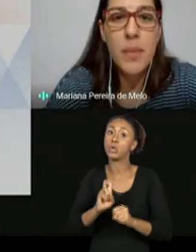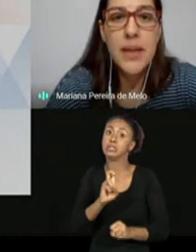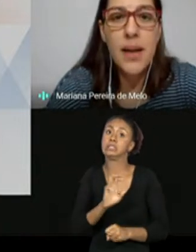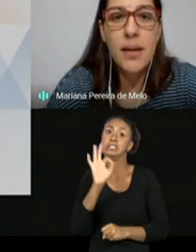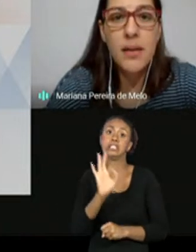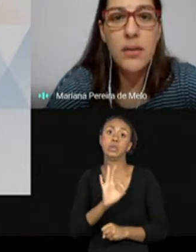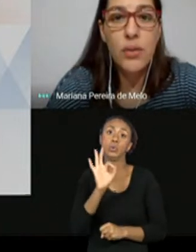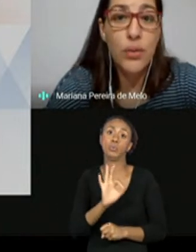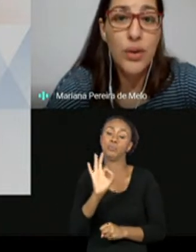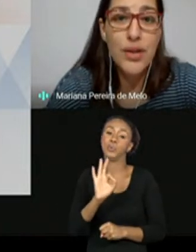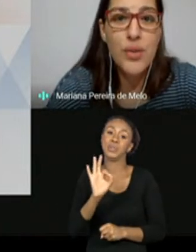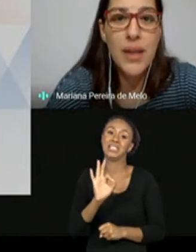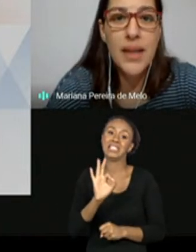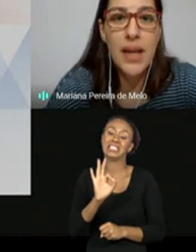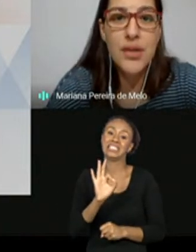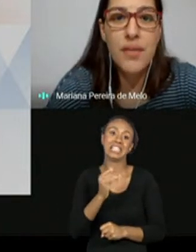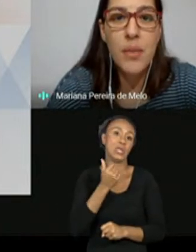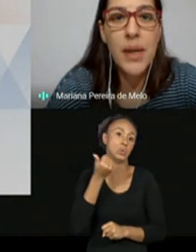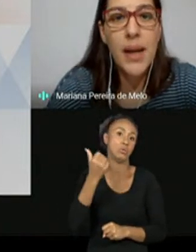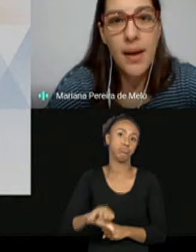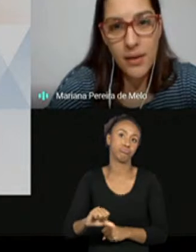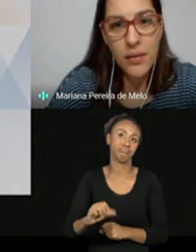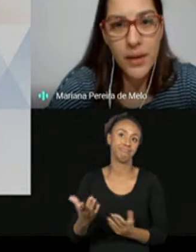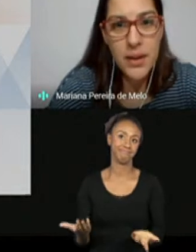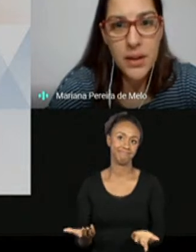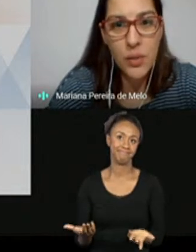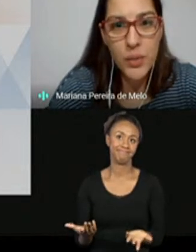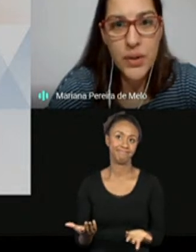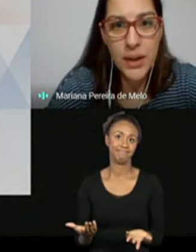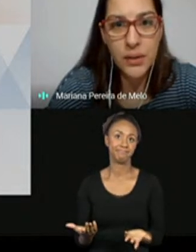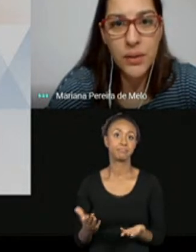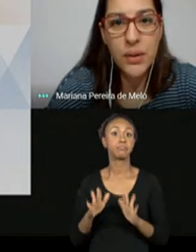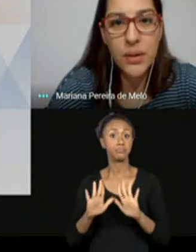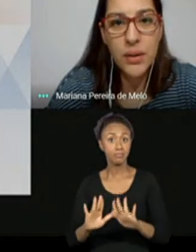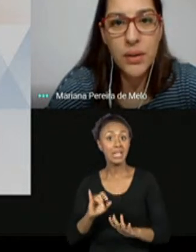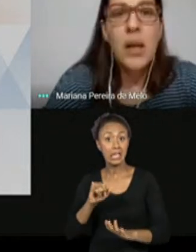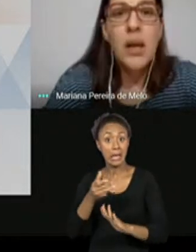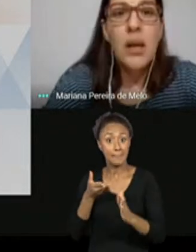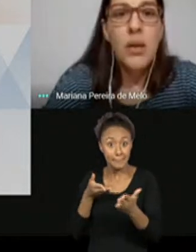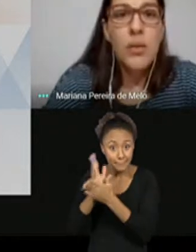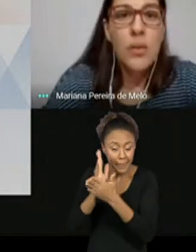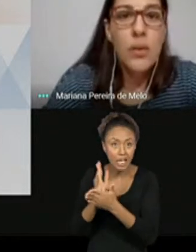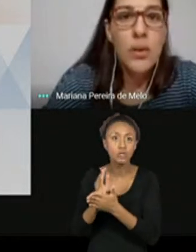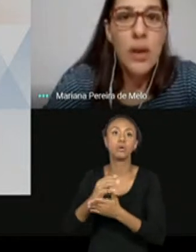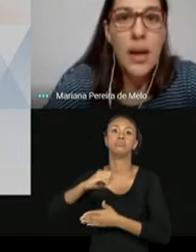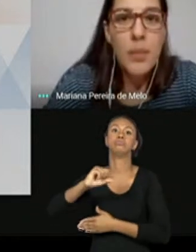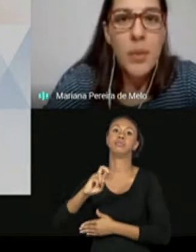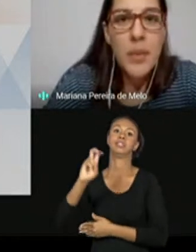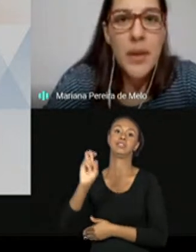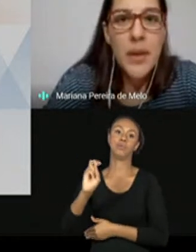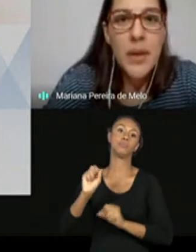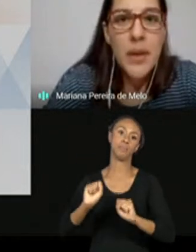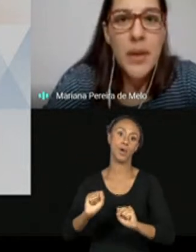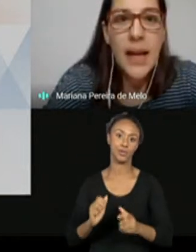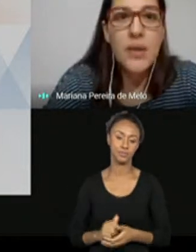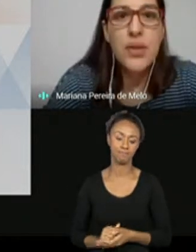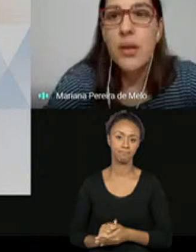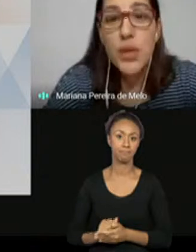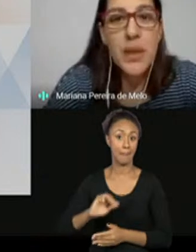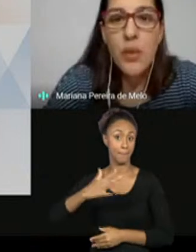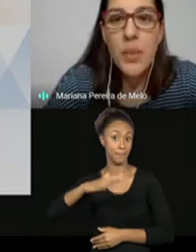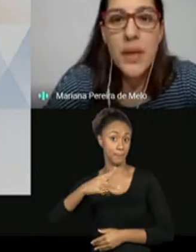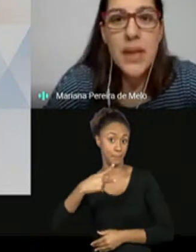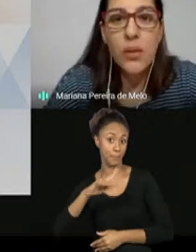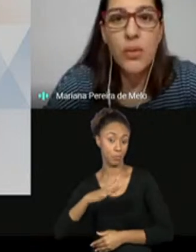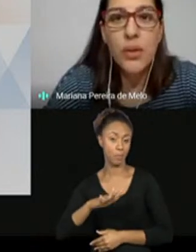de ele passar no controle de qualidade na fábrica A é 95%. A probabilidade do